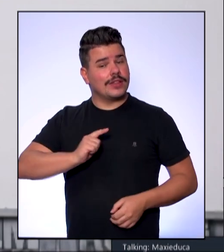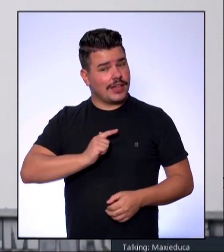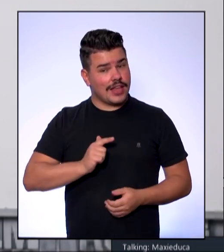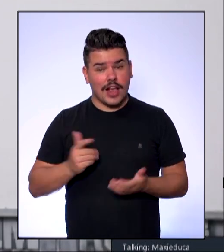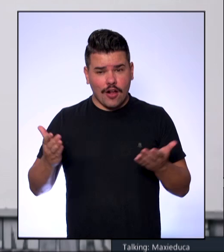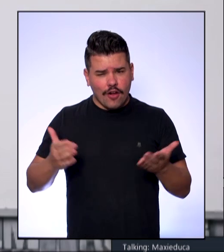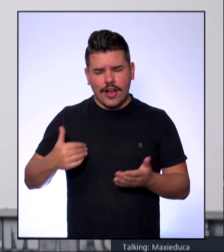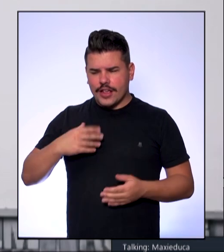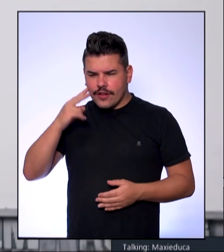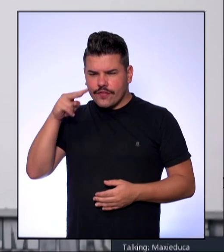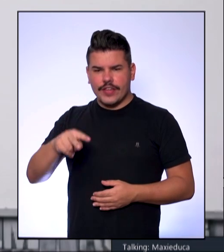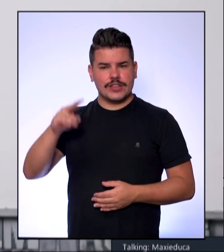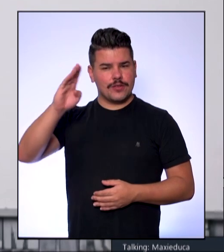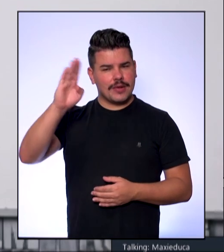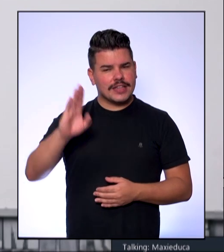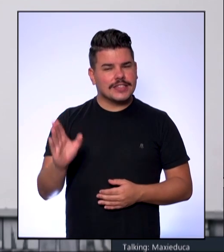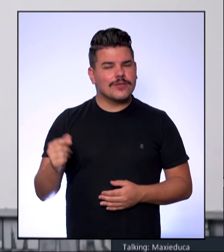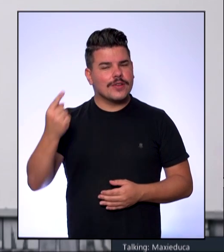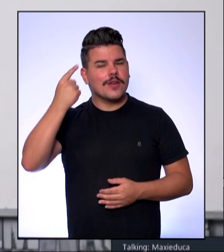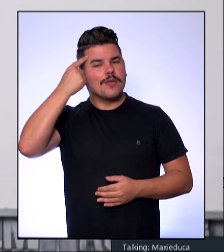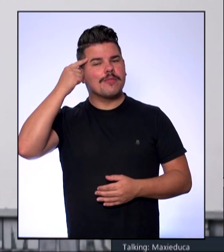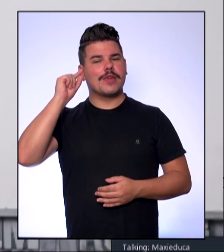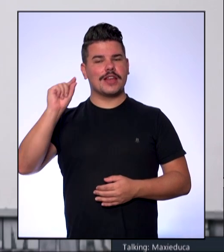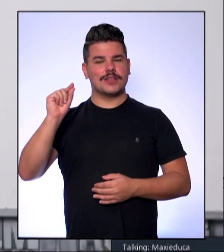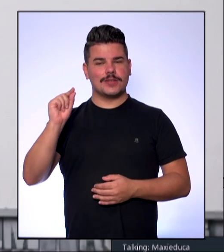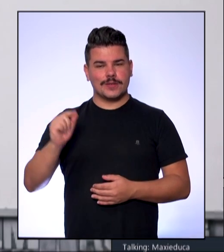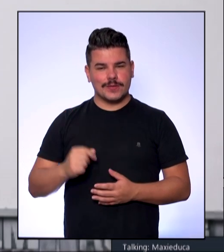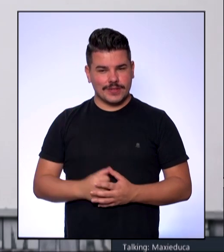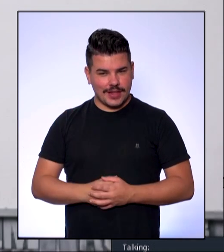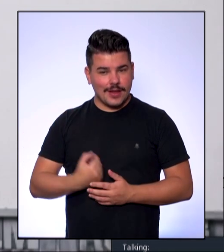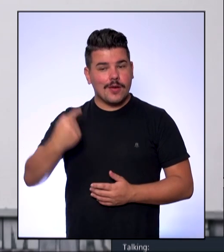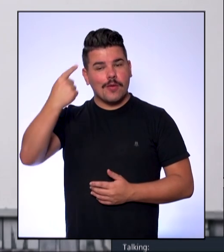Brasil e eu penso em algumas coisas.